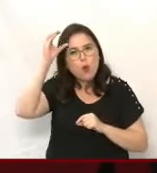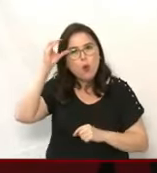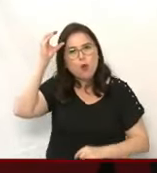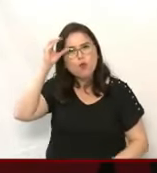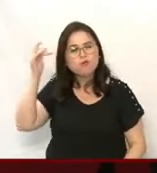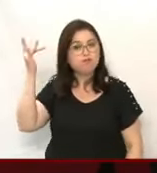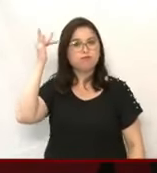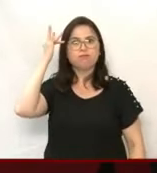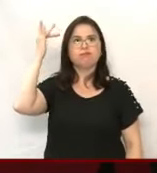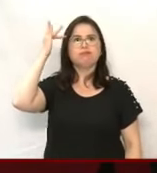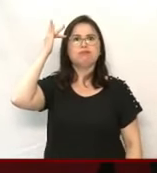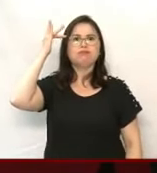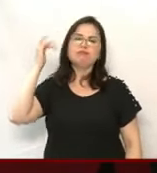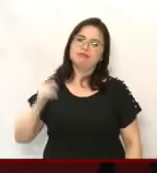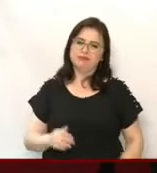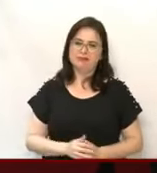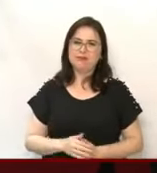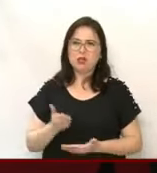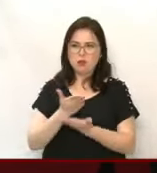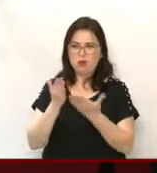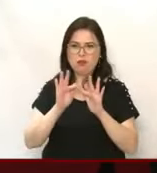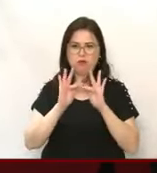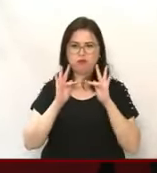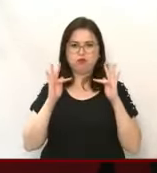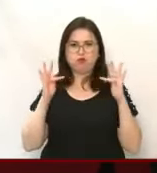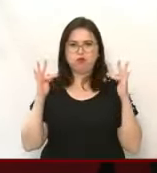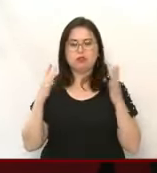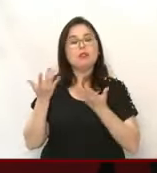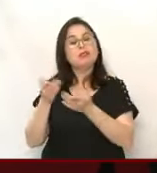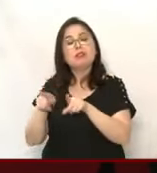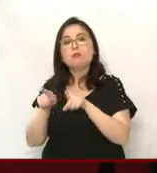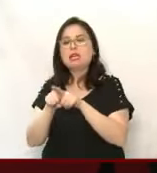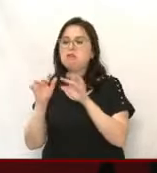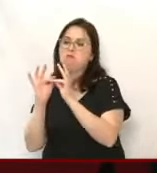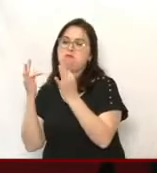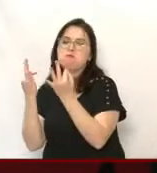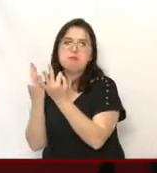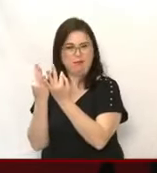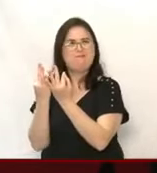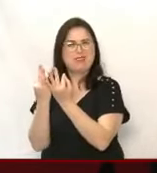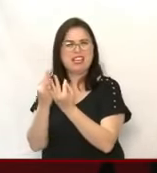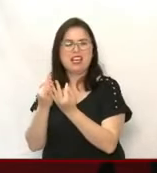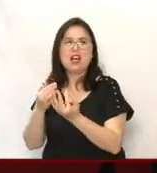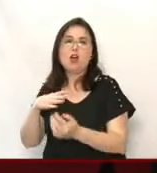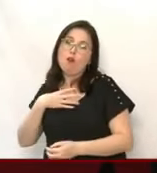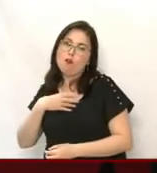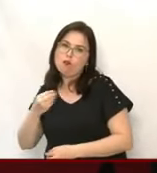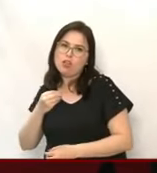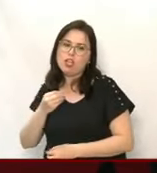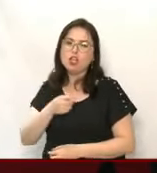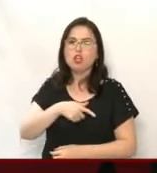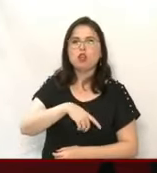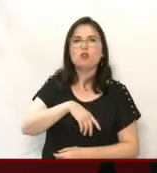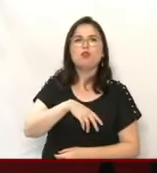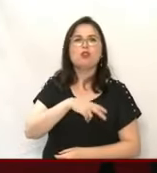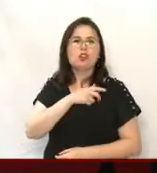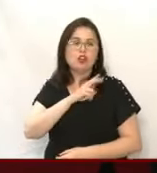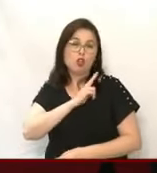E aqui a minha família aqui, né, representada pelos meus filhos, minhas noras e principalmente minha esposa